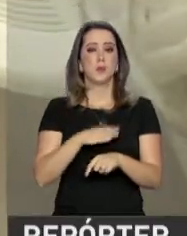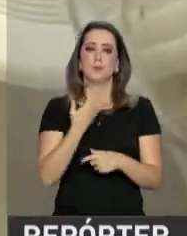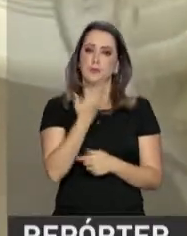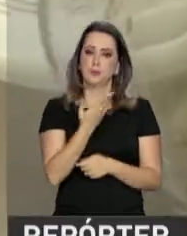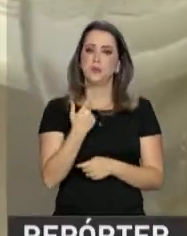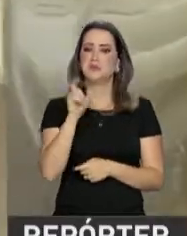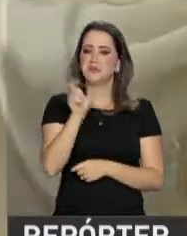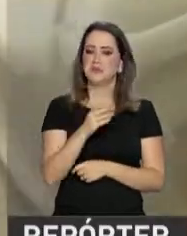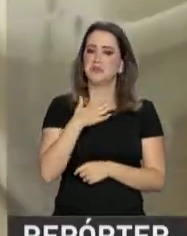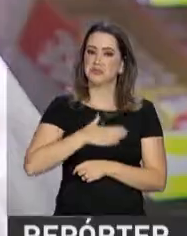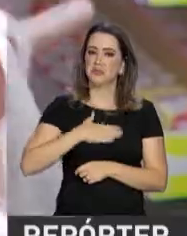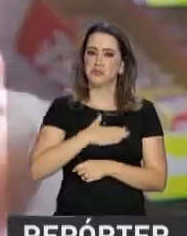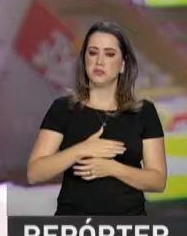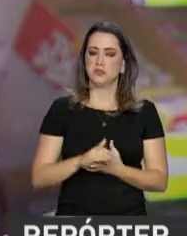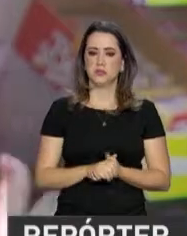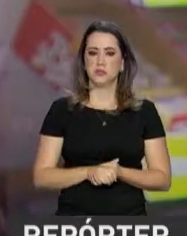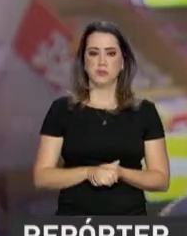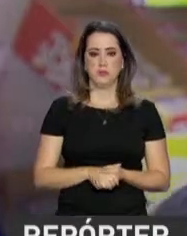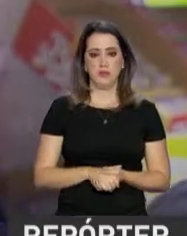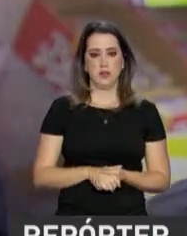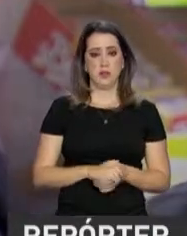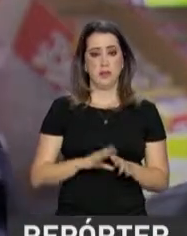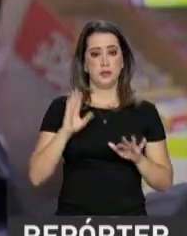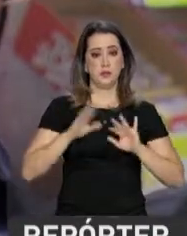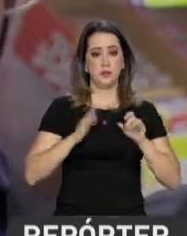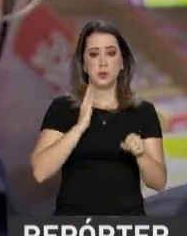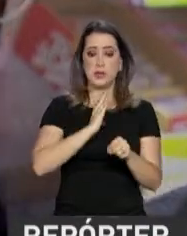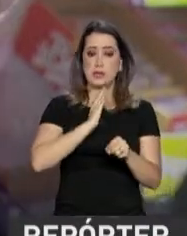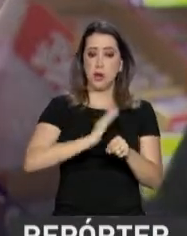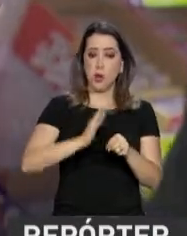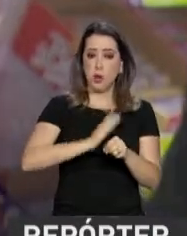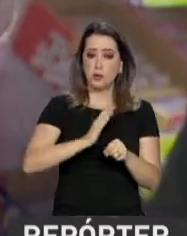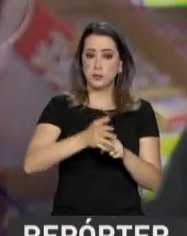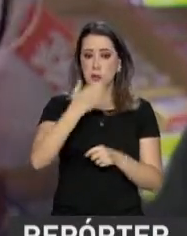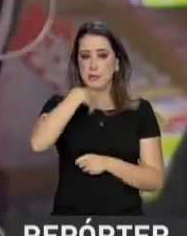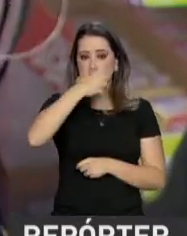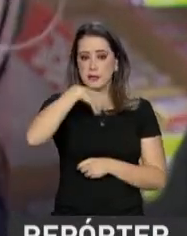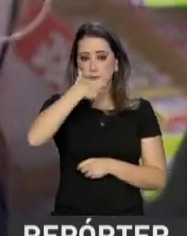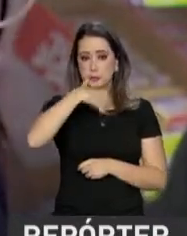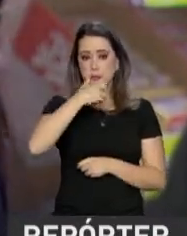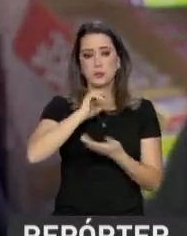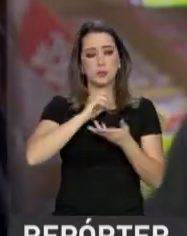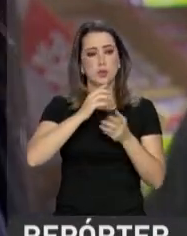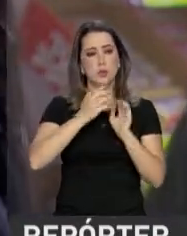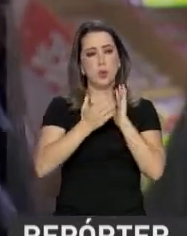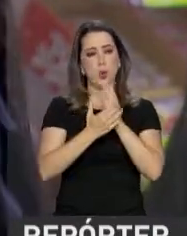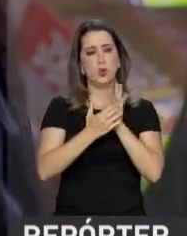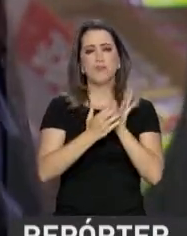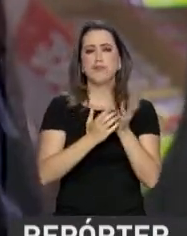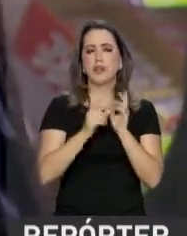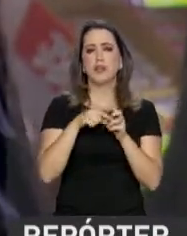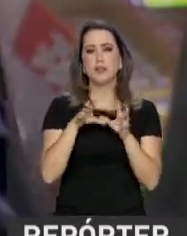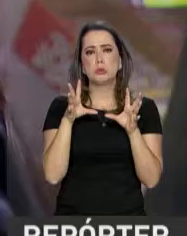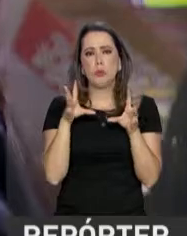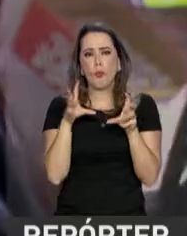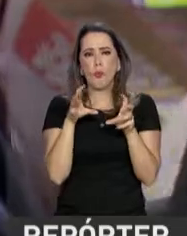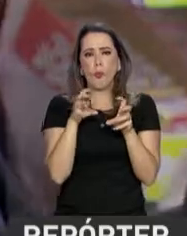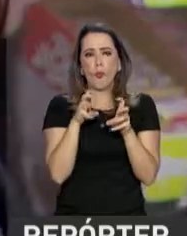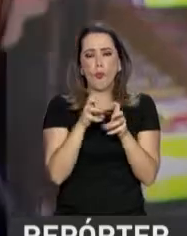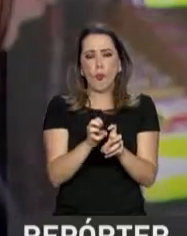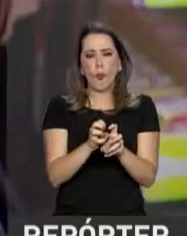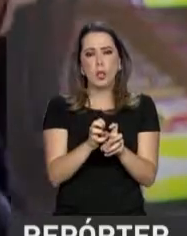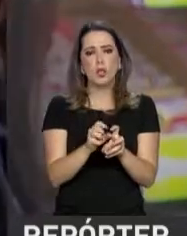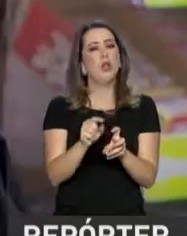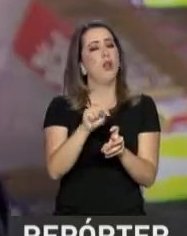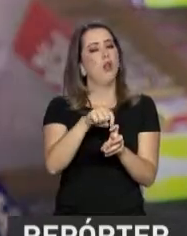público gostou da ideia. Em geral, você corta a maçã e ela escurece, ela murcha, né? Você põe se